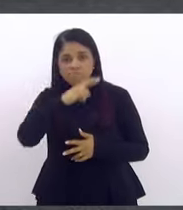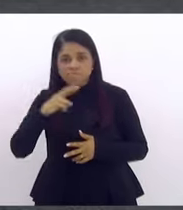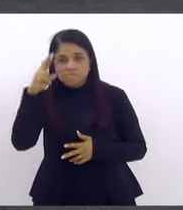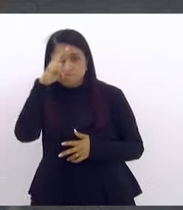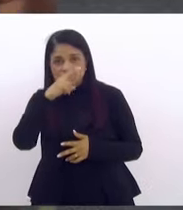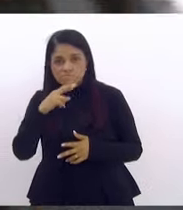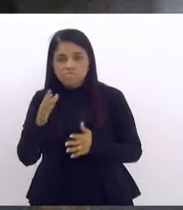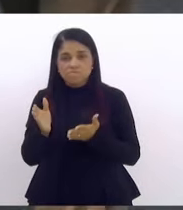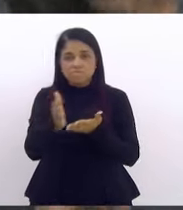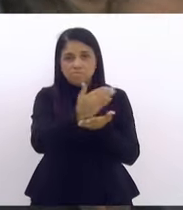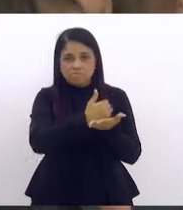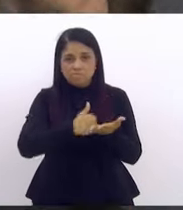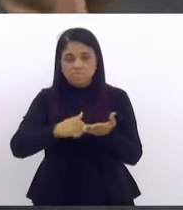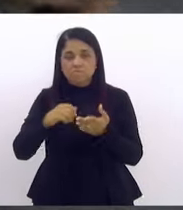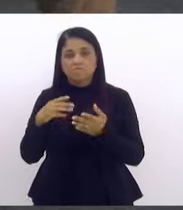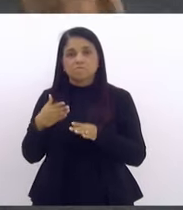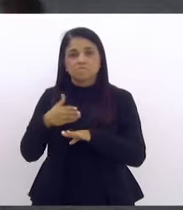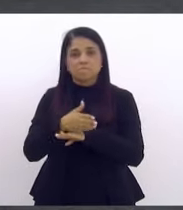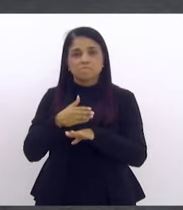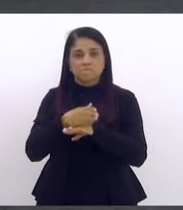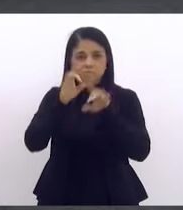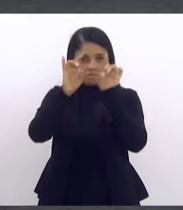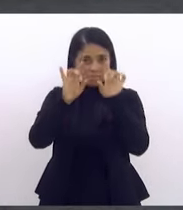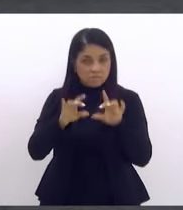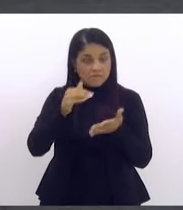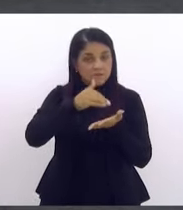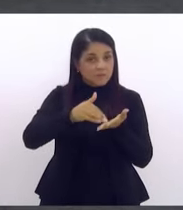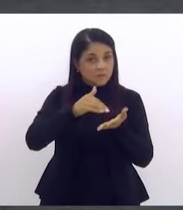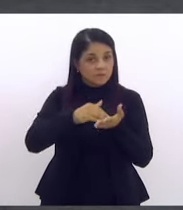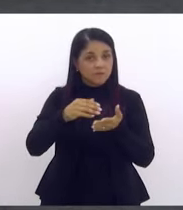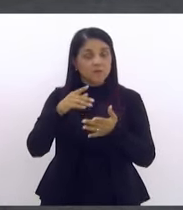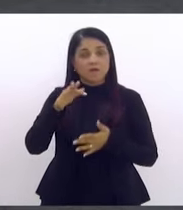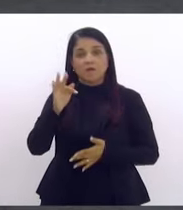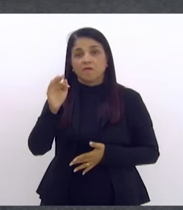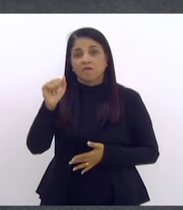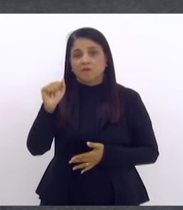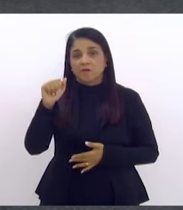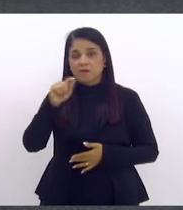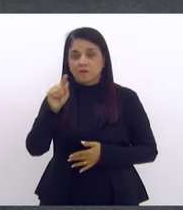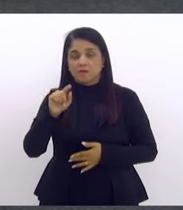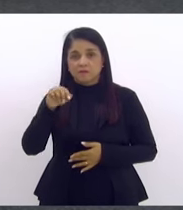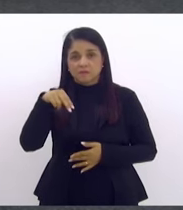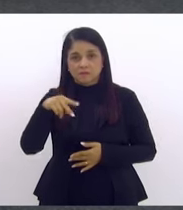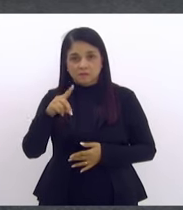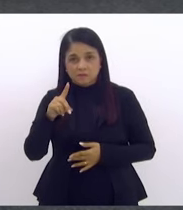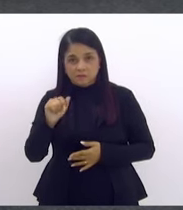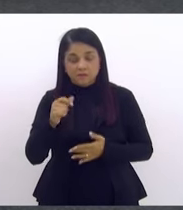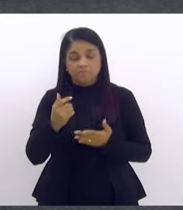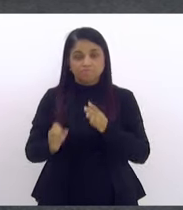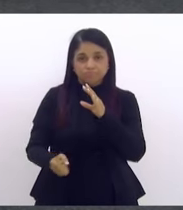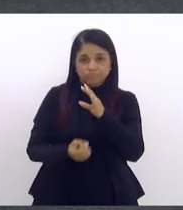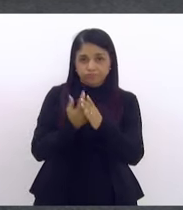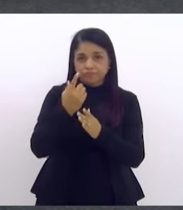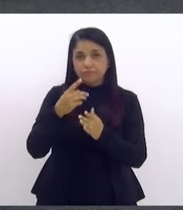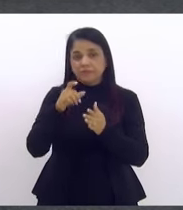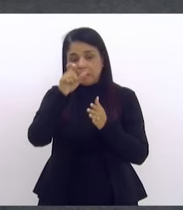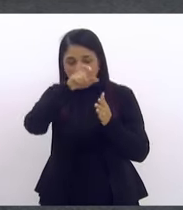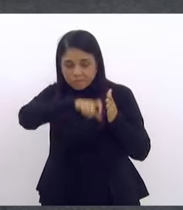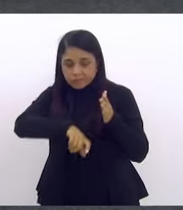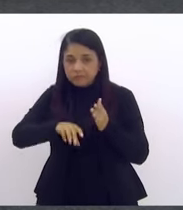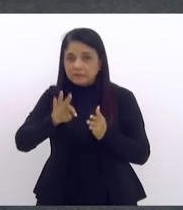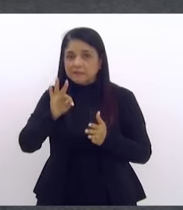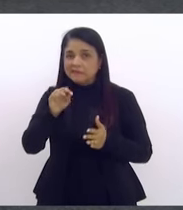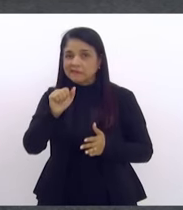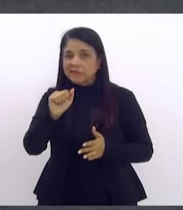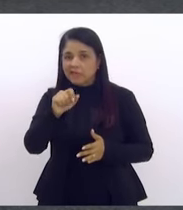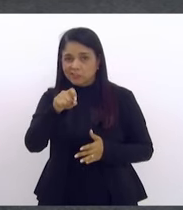participação especial, é da Secretaria de Fazenda. E estamos criando uma taxa, por poço, deputado Carlos